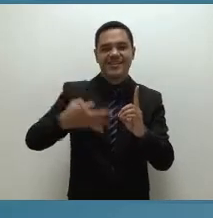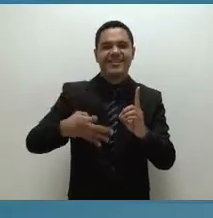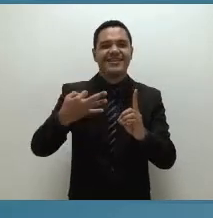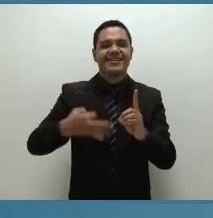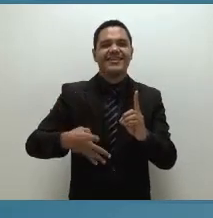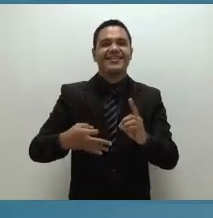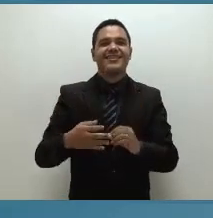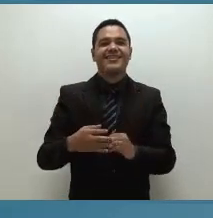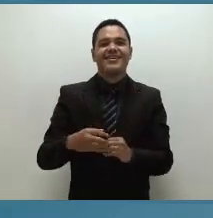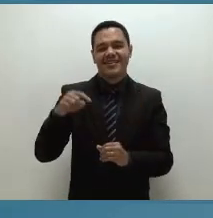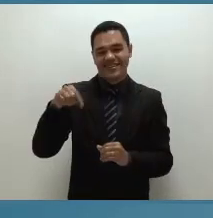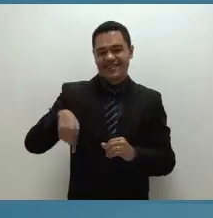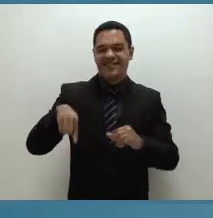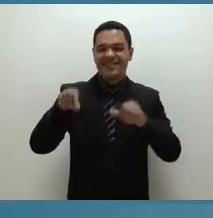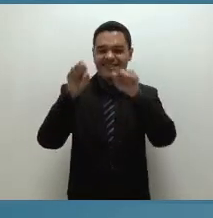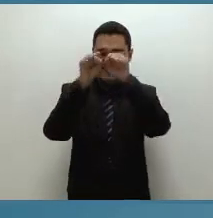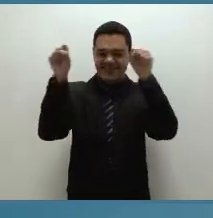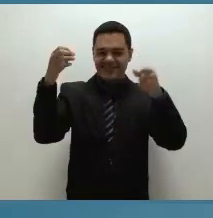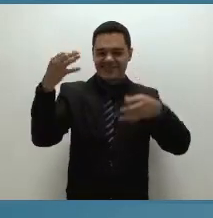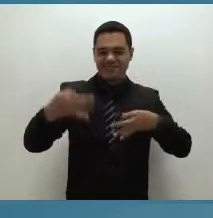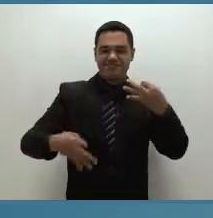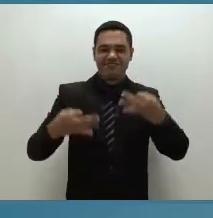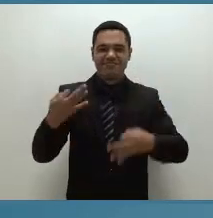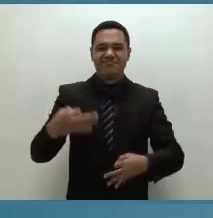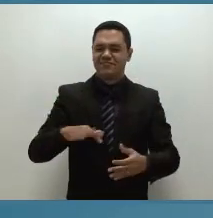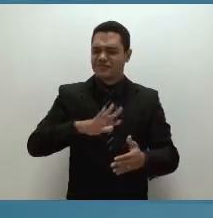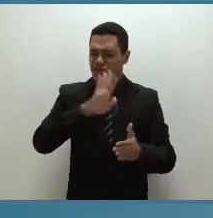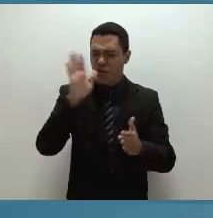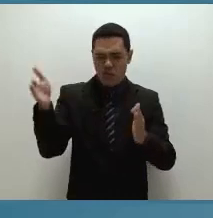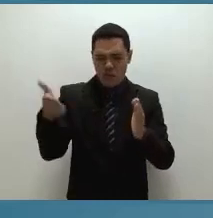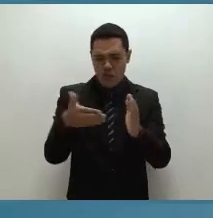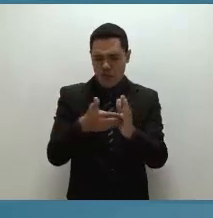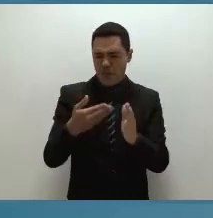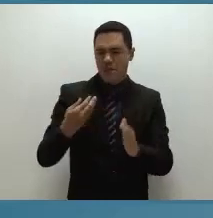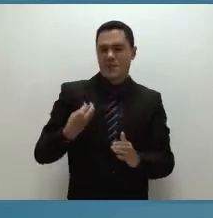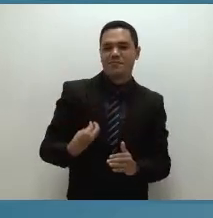desembargadores deste tribunal. Todos os desembargadores.